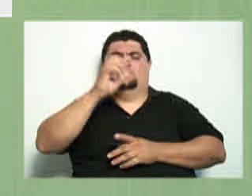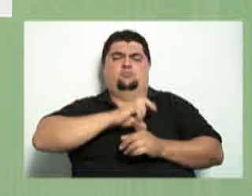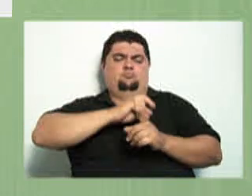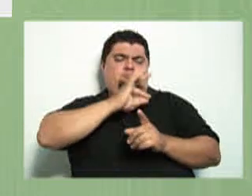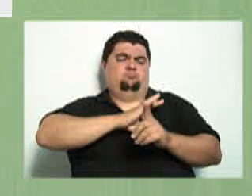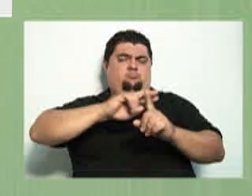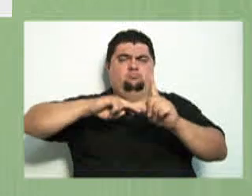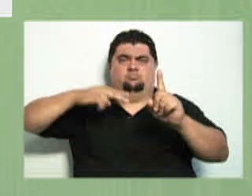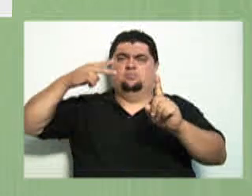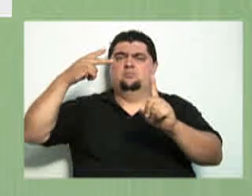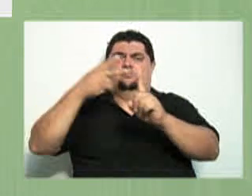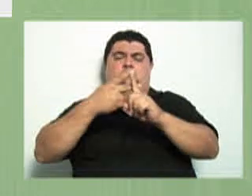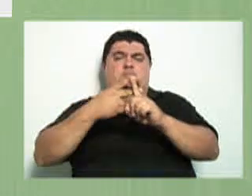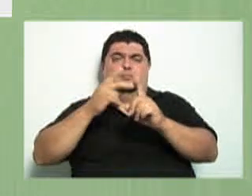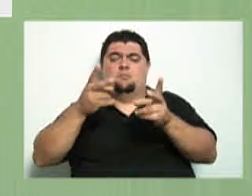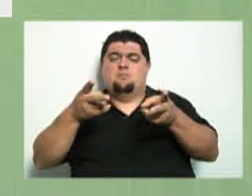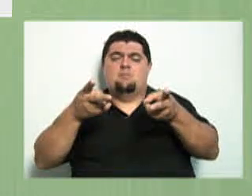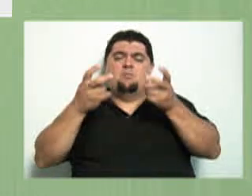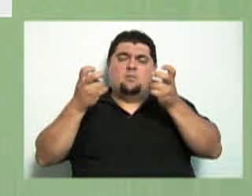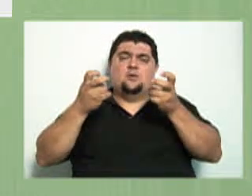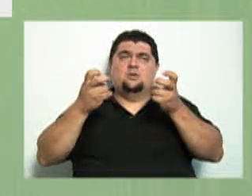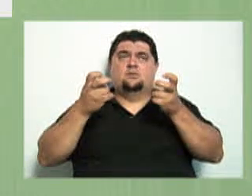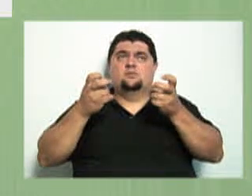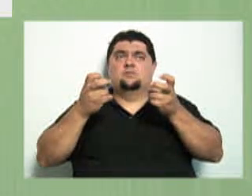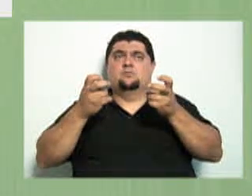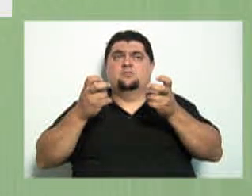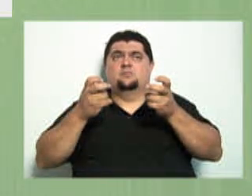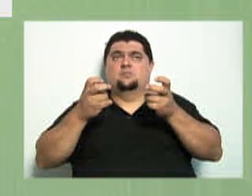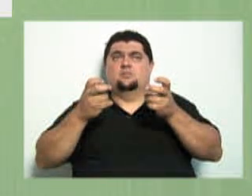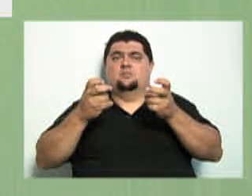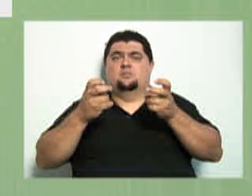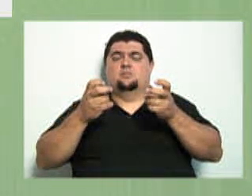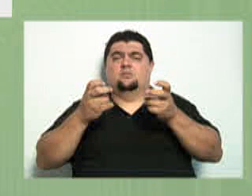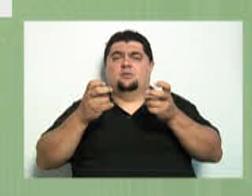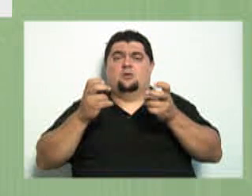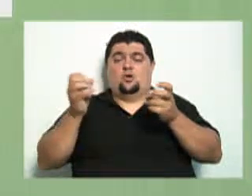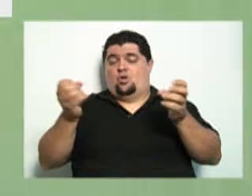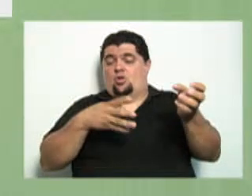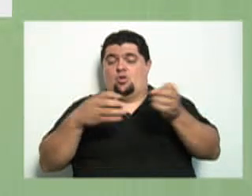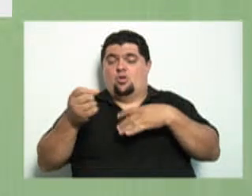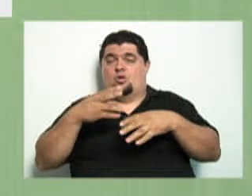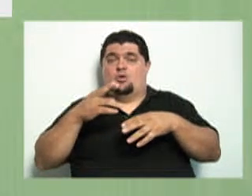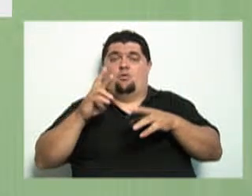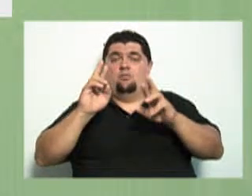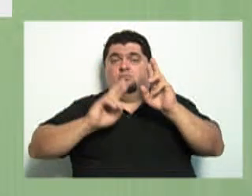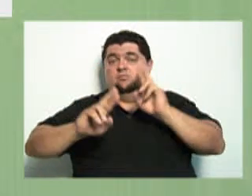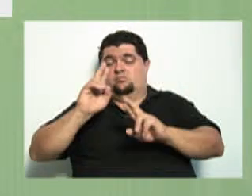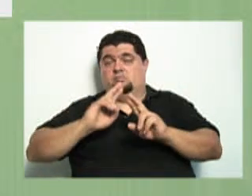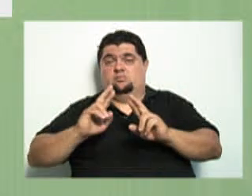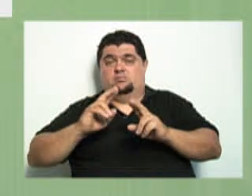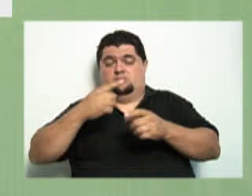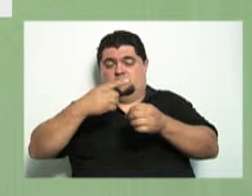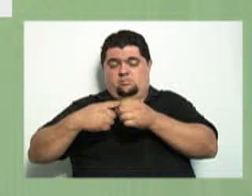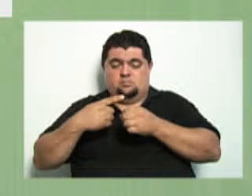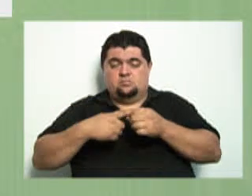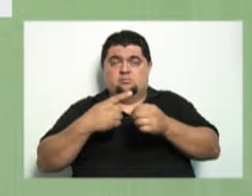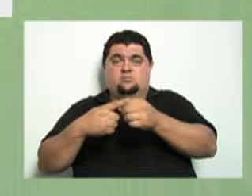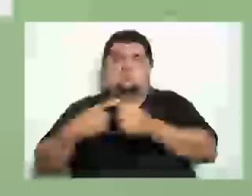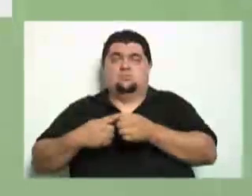habitantes. Isso nós podemos perceber nesse gráfico quando a gente vê esses novos resultados municipais.